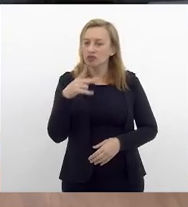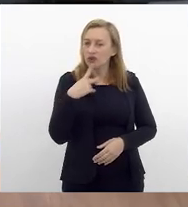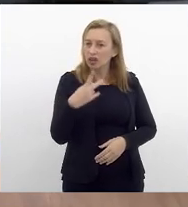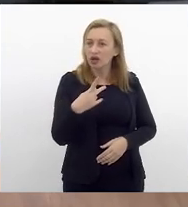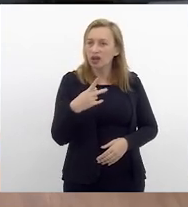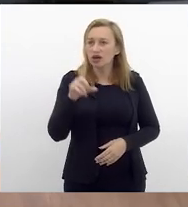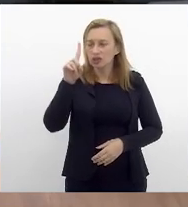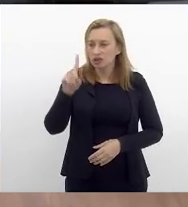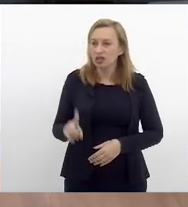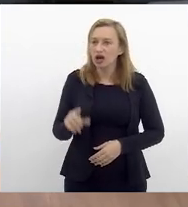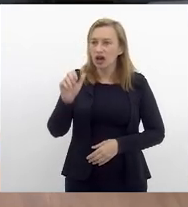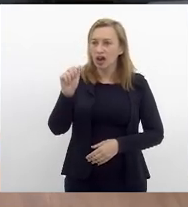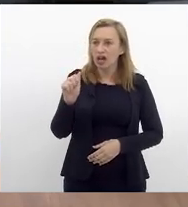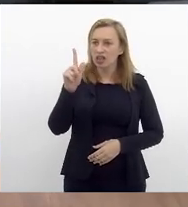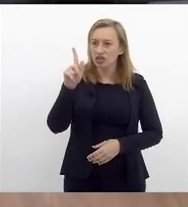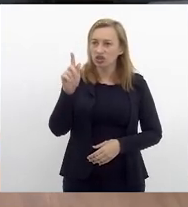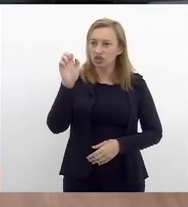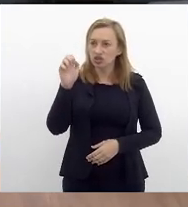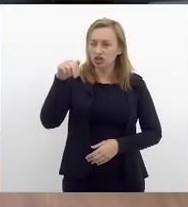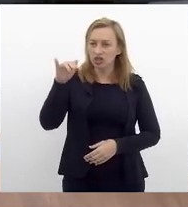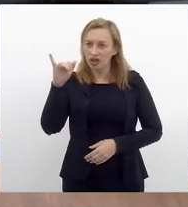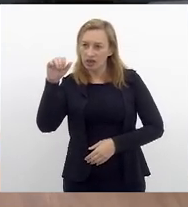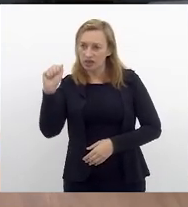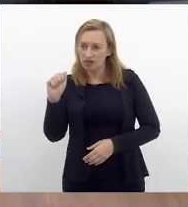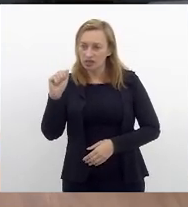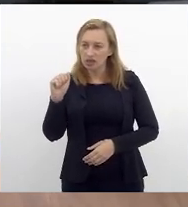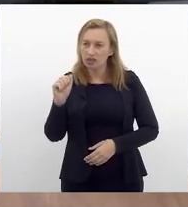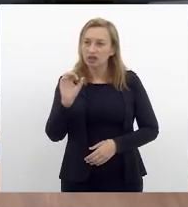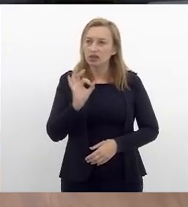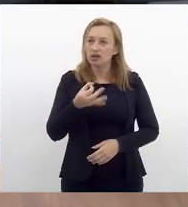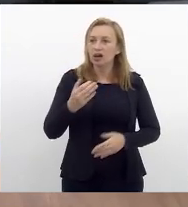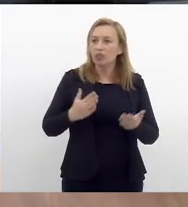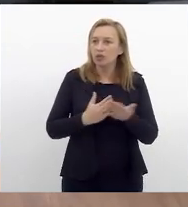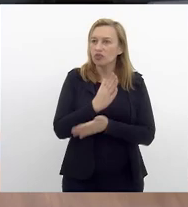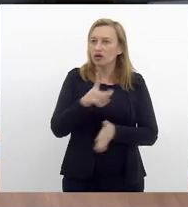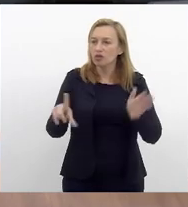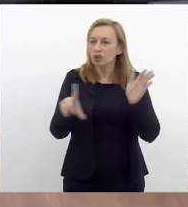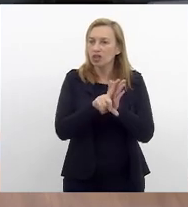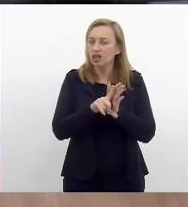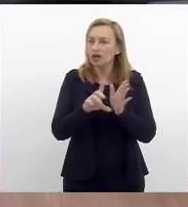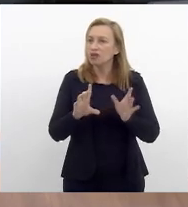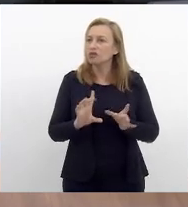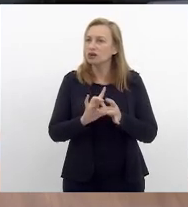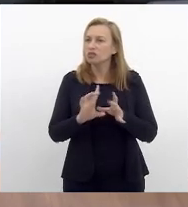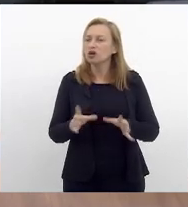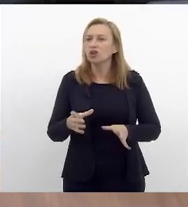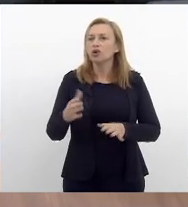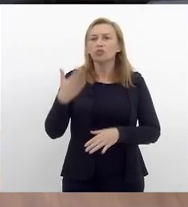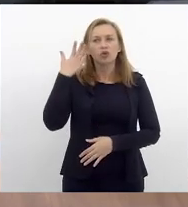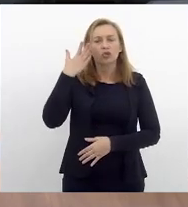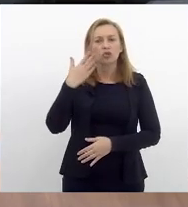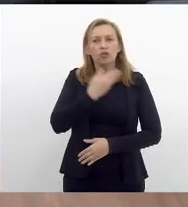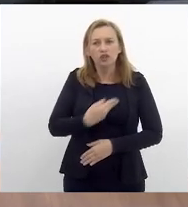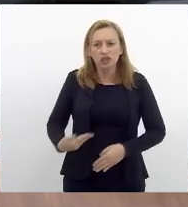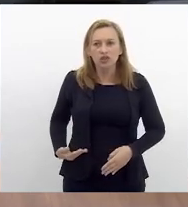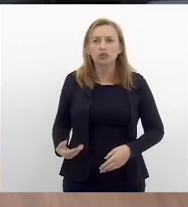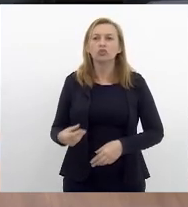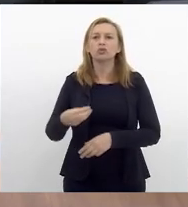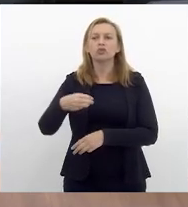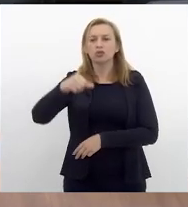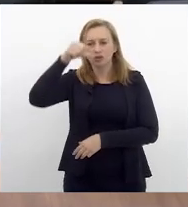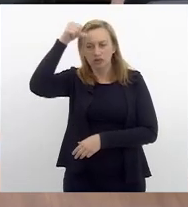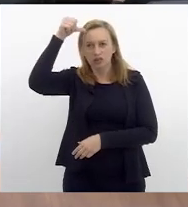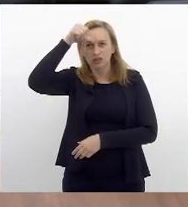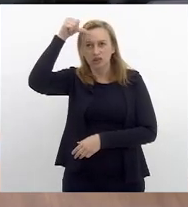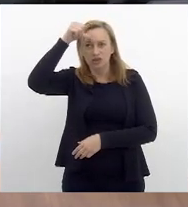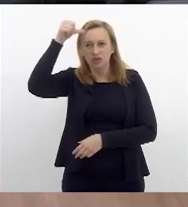direção da Genersa, que recentemente aprovei uma lei que foi sancionada pelo governador Cláudio Castro, que